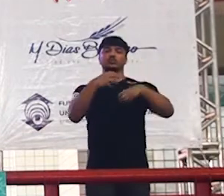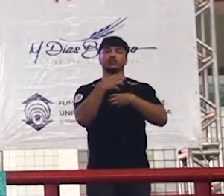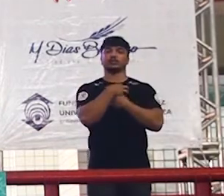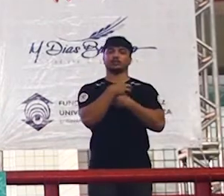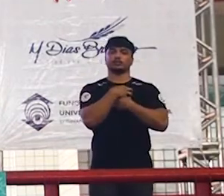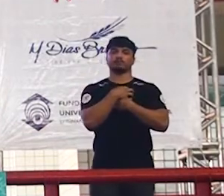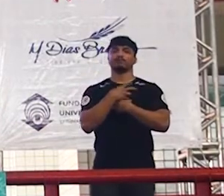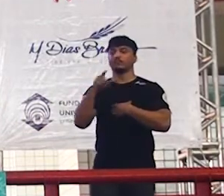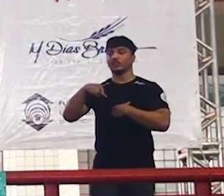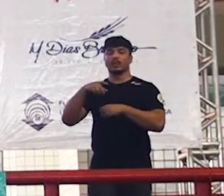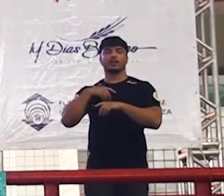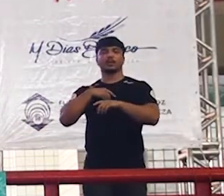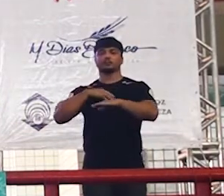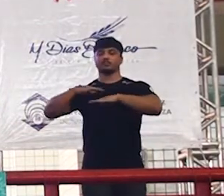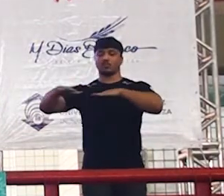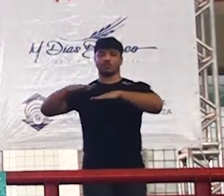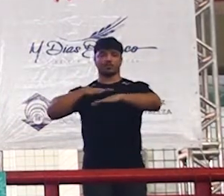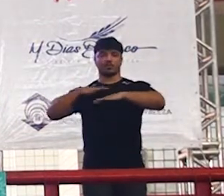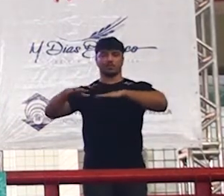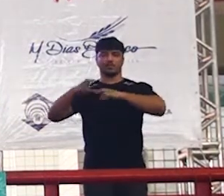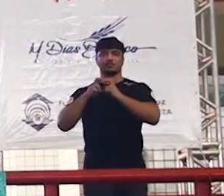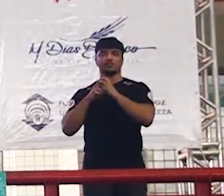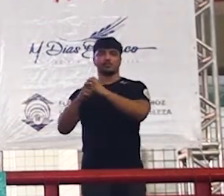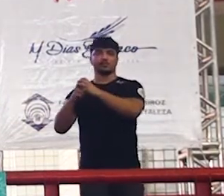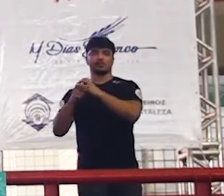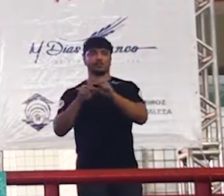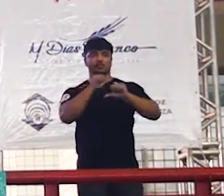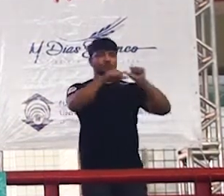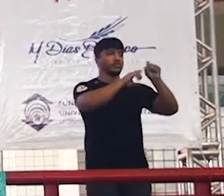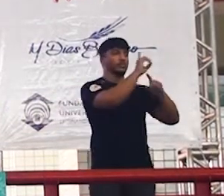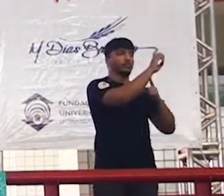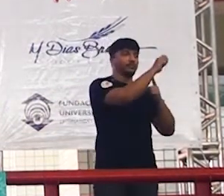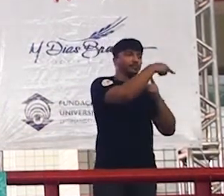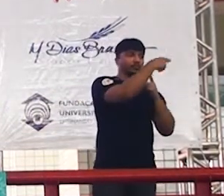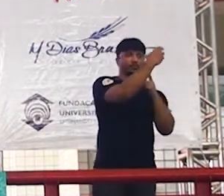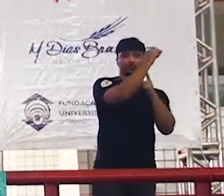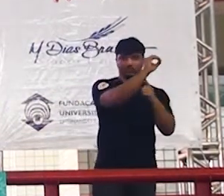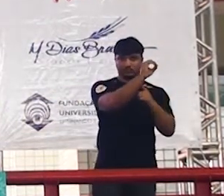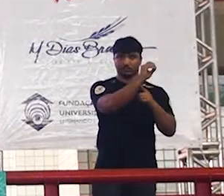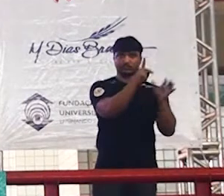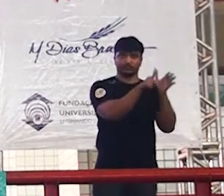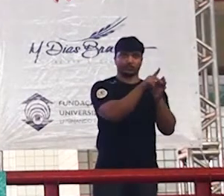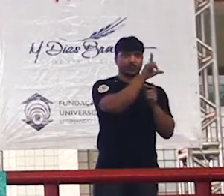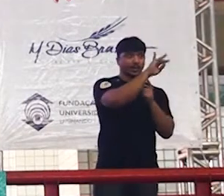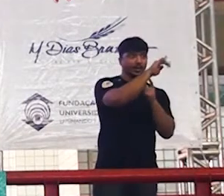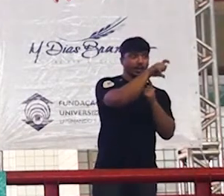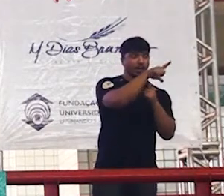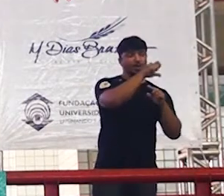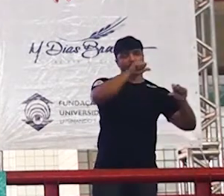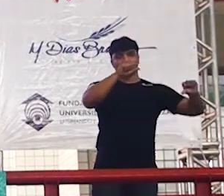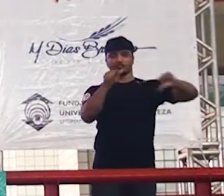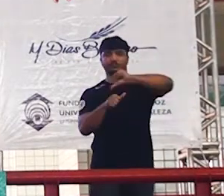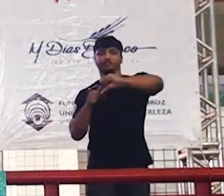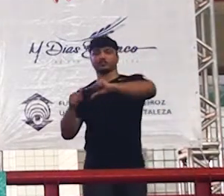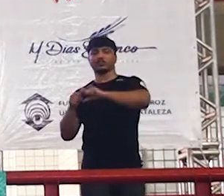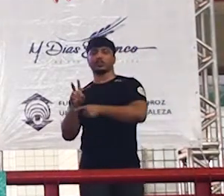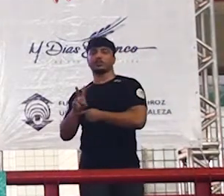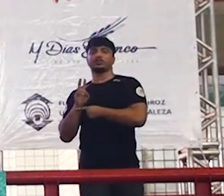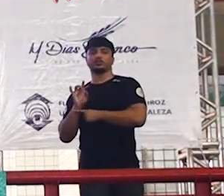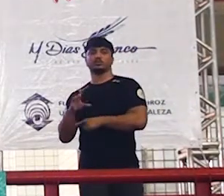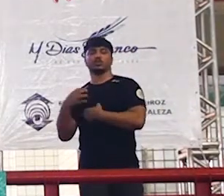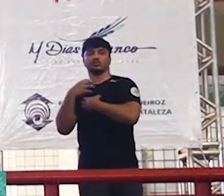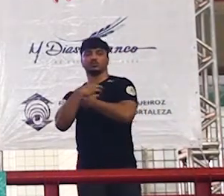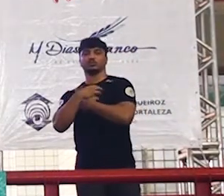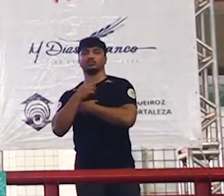o que lhe é típico fazer. Mas veja como ela saiu da denotação, do literal, para o simbólico, para o metafórico,